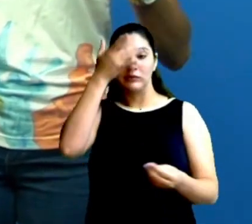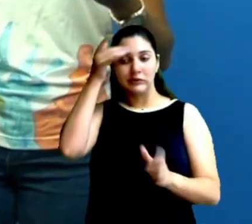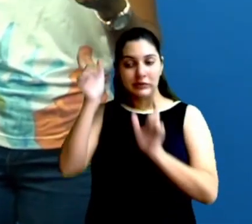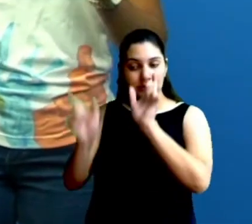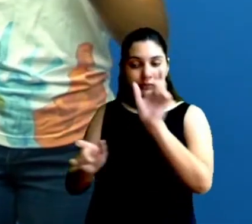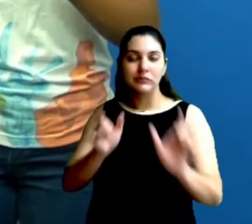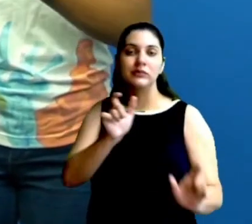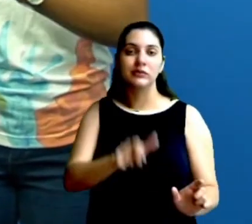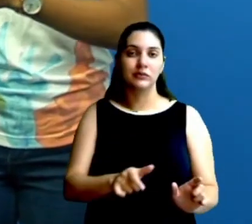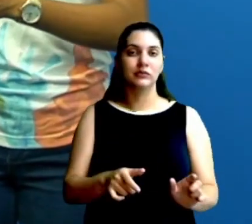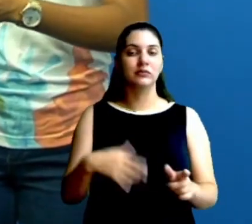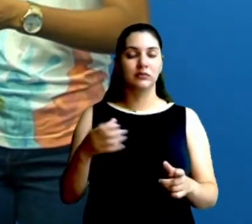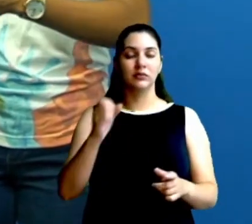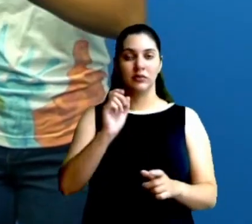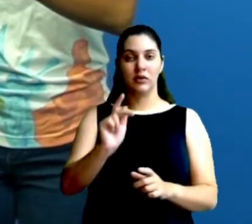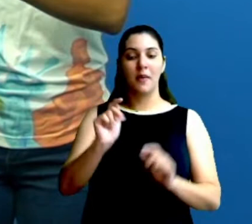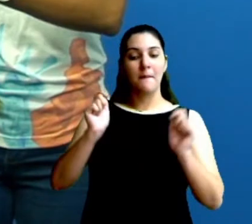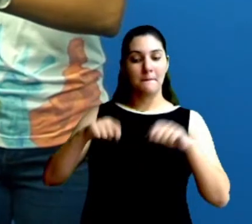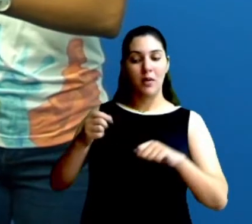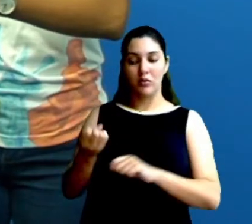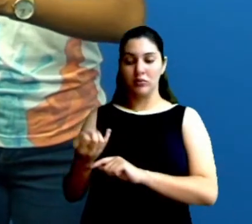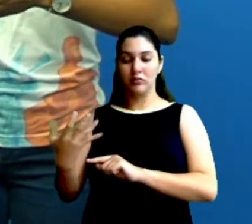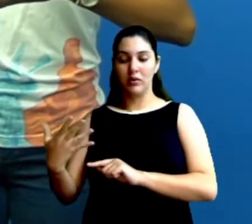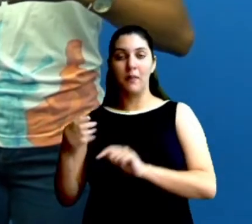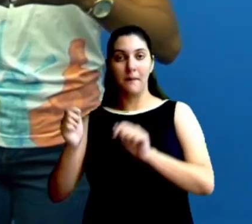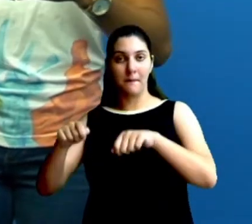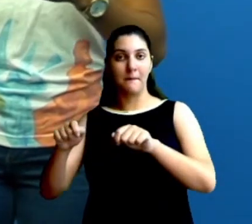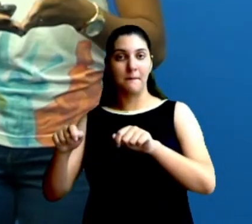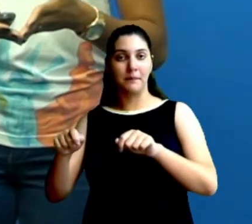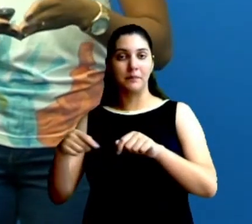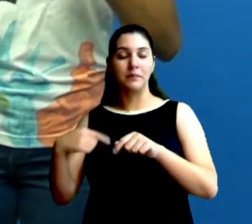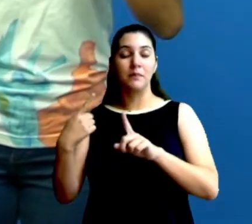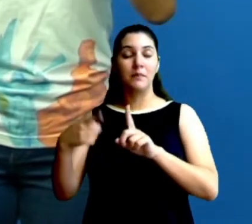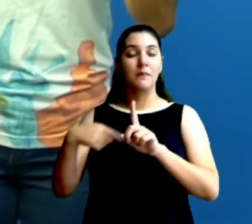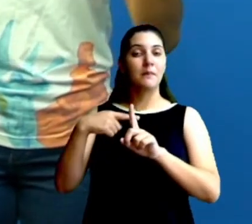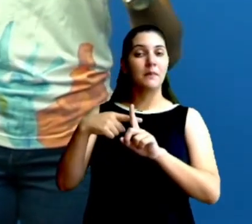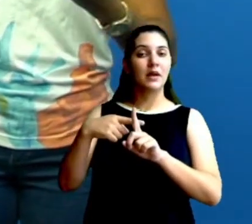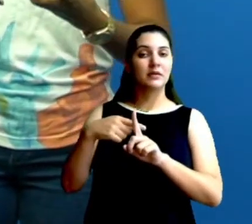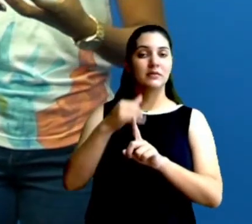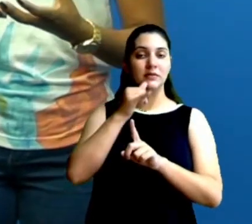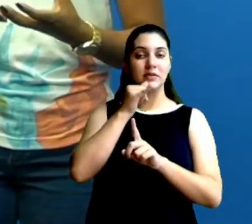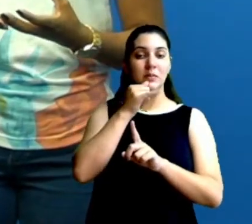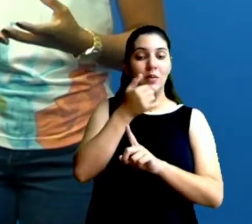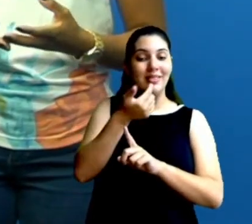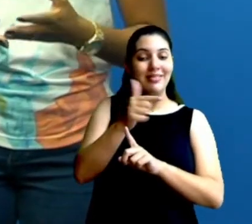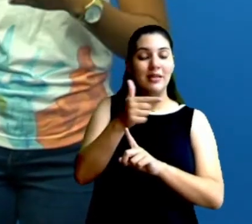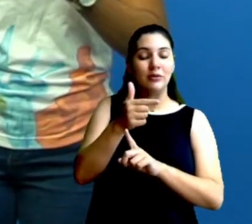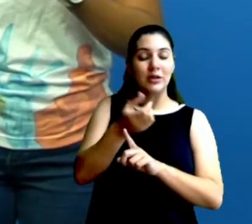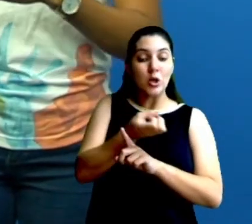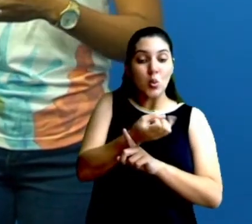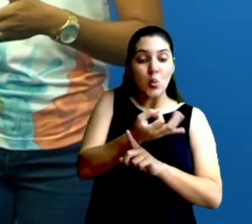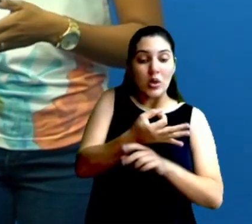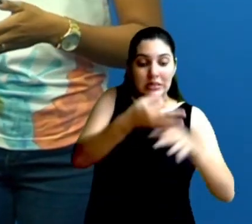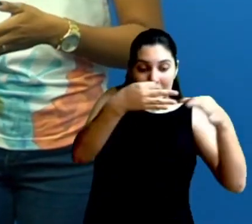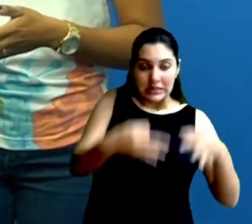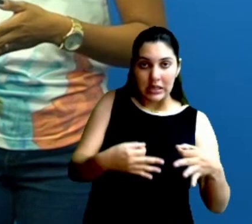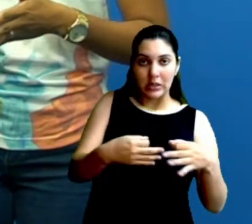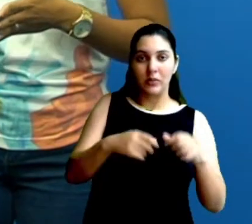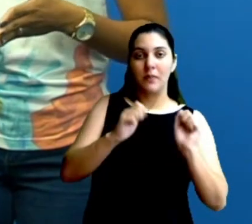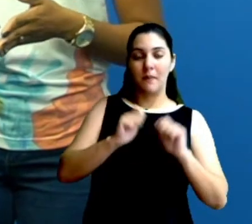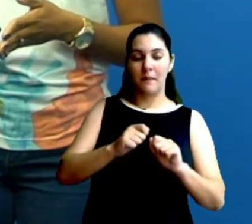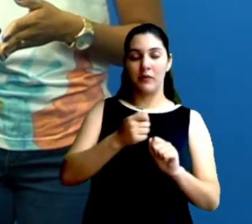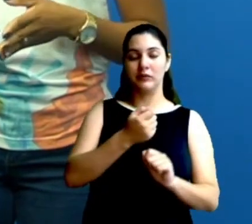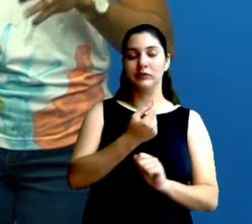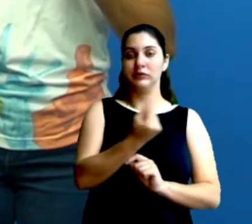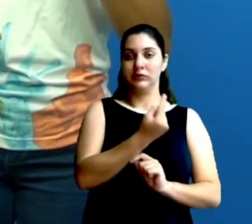já de plural. Pode colocar no plural? Pode. Mas você não tem a quantidade exata. Pode colocar no